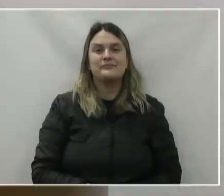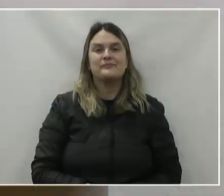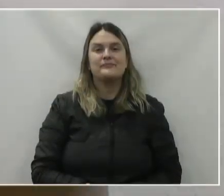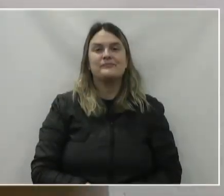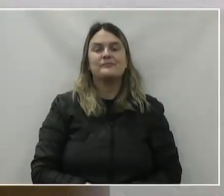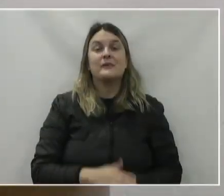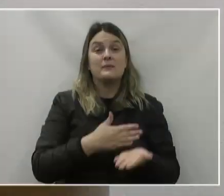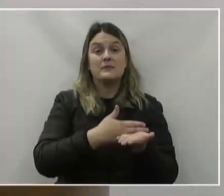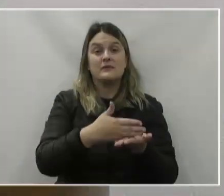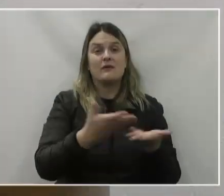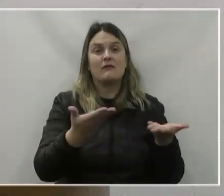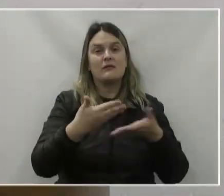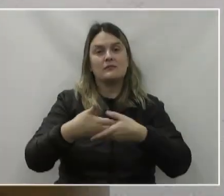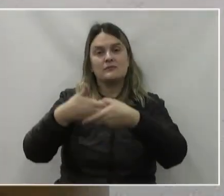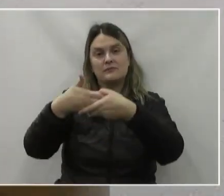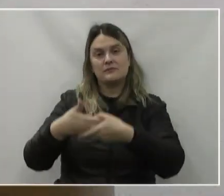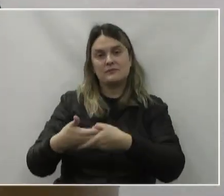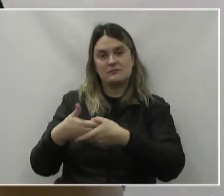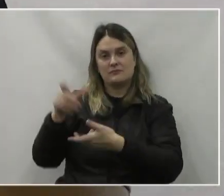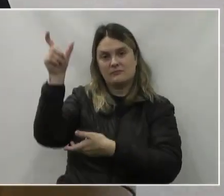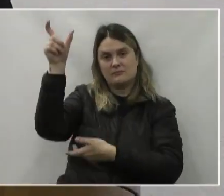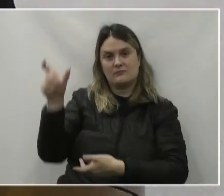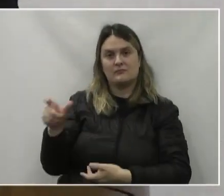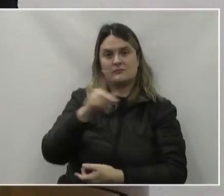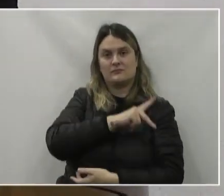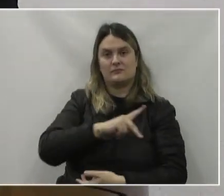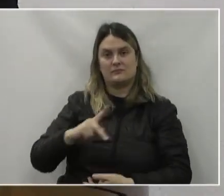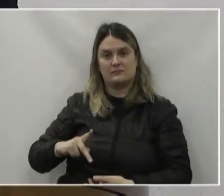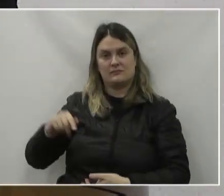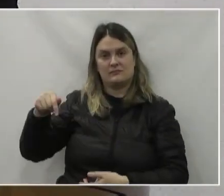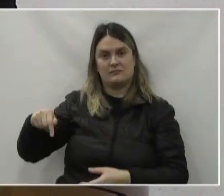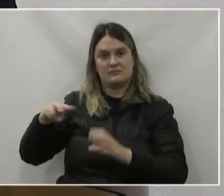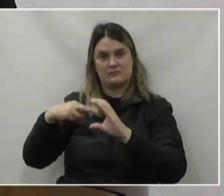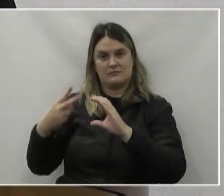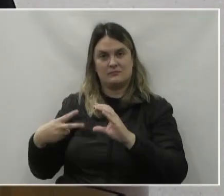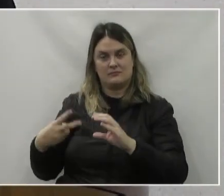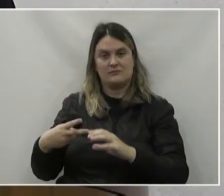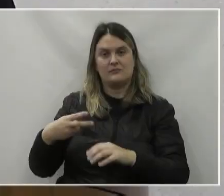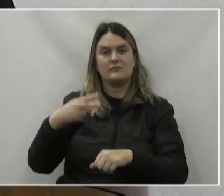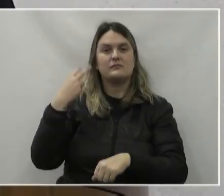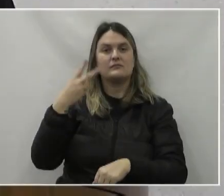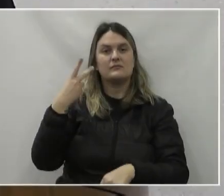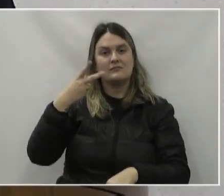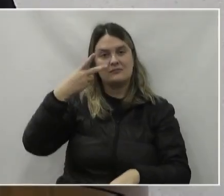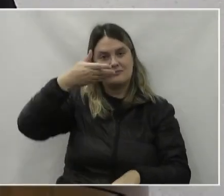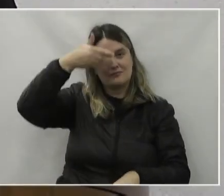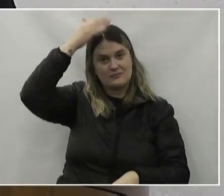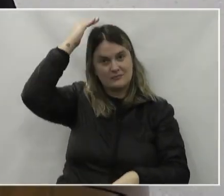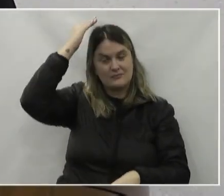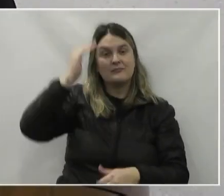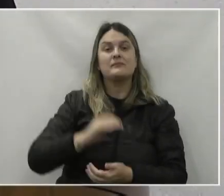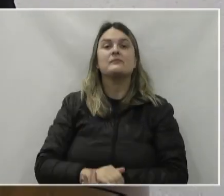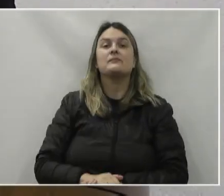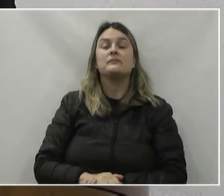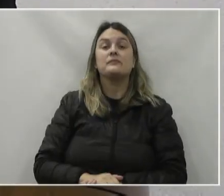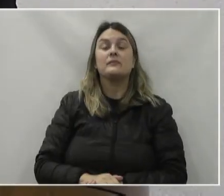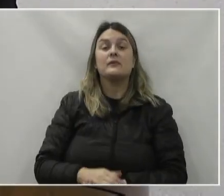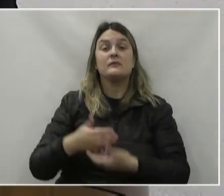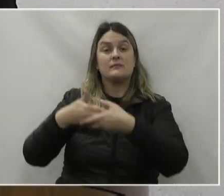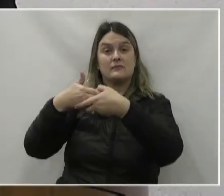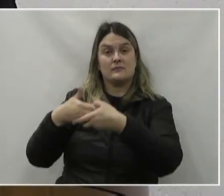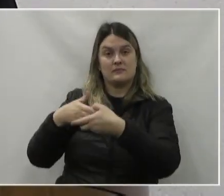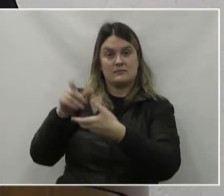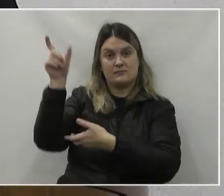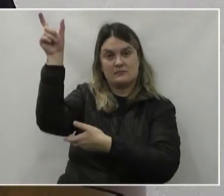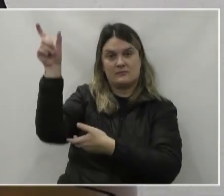Inicialmente, quero cumprimentar o ilustre presidente desta Casa de Lei, senhor Anderson Cardoso, em